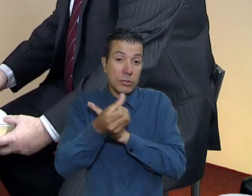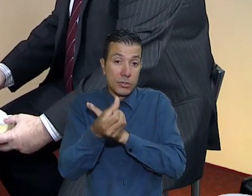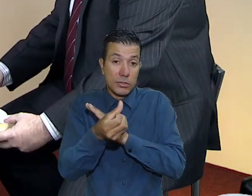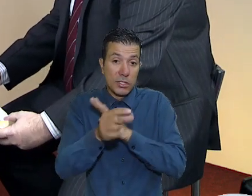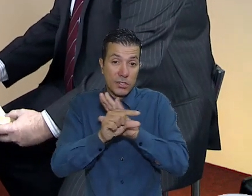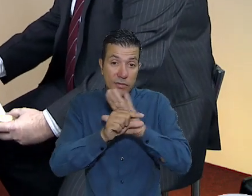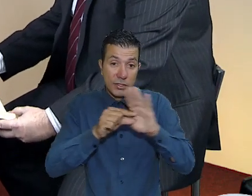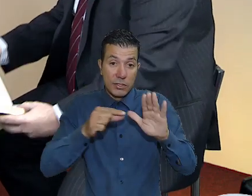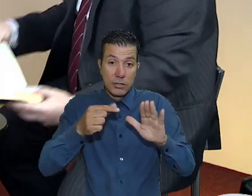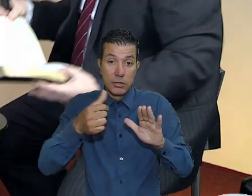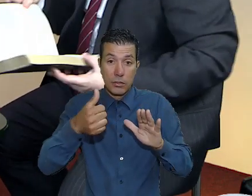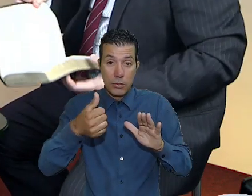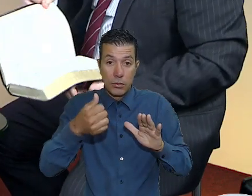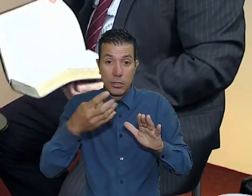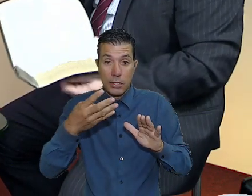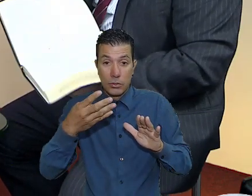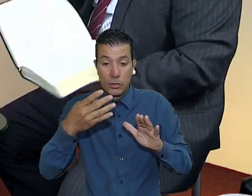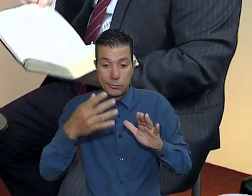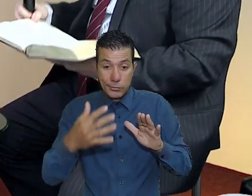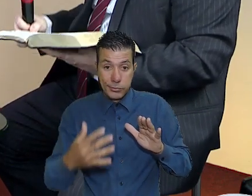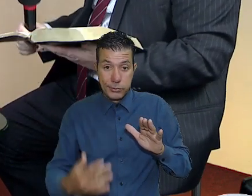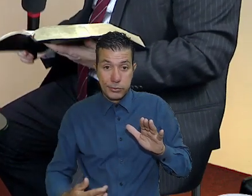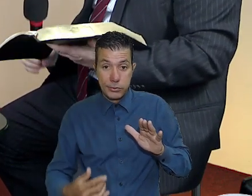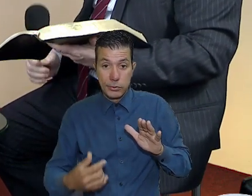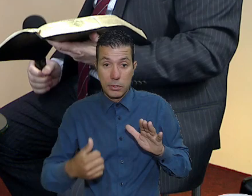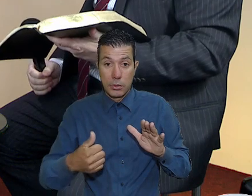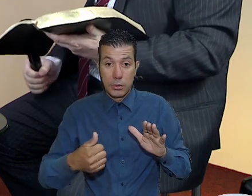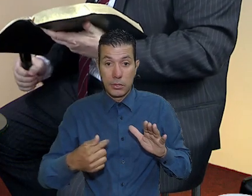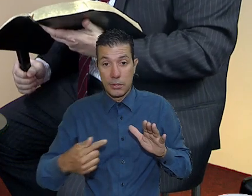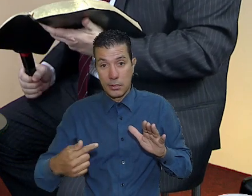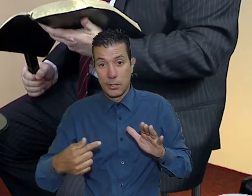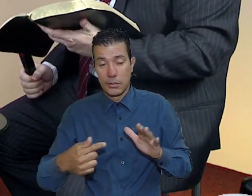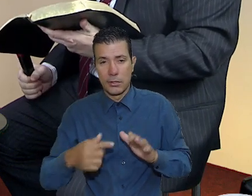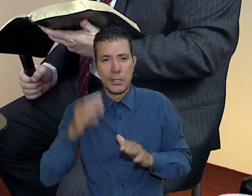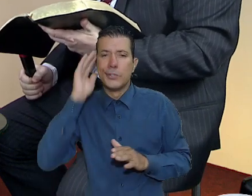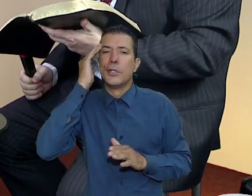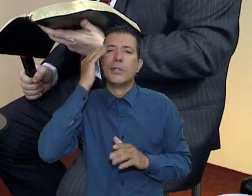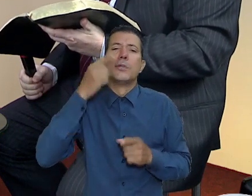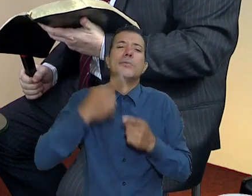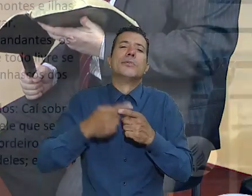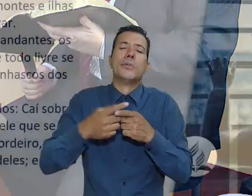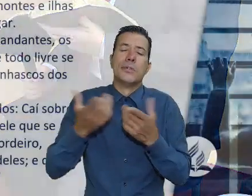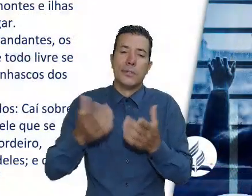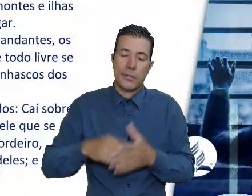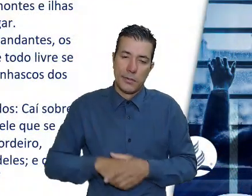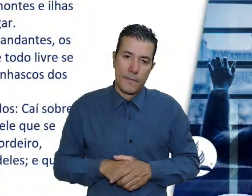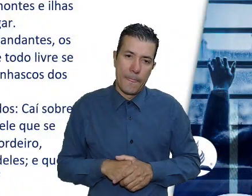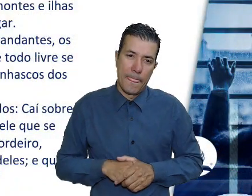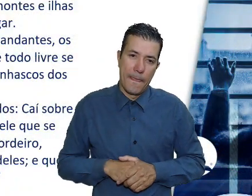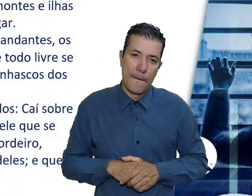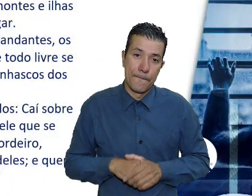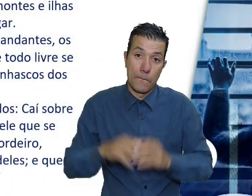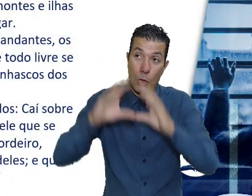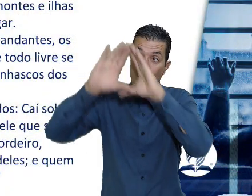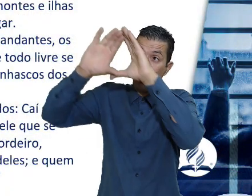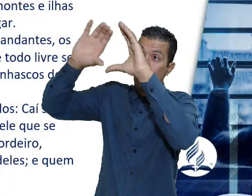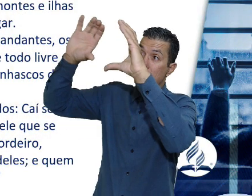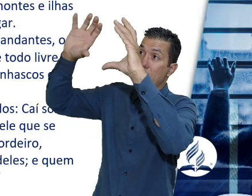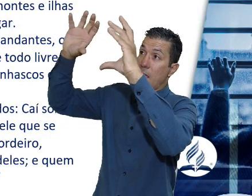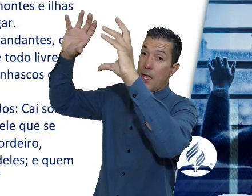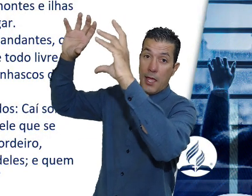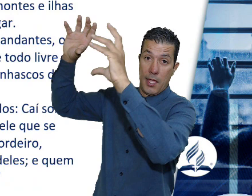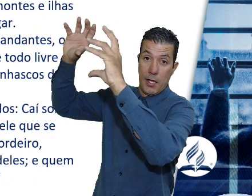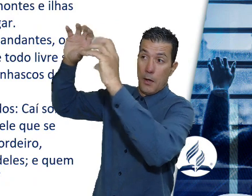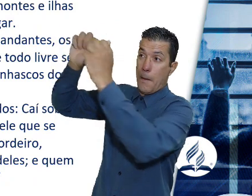versículo 14, 15, 16 e também o 17, para entendermos o porquê. E o céu recolheu-se como